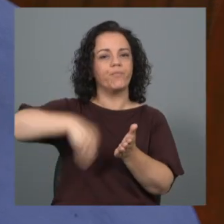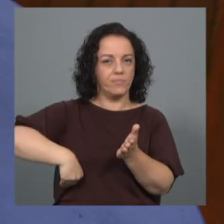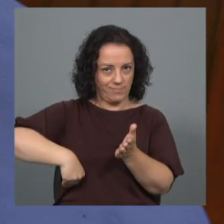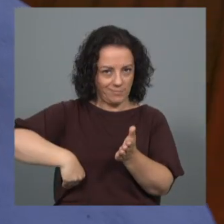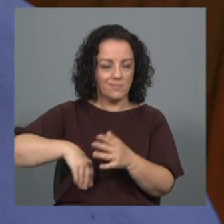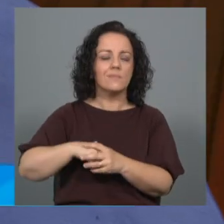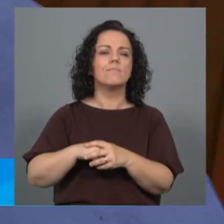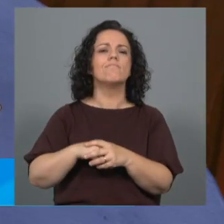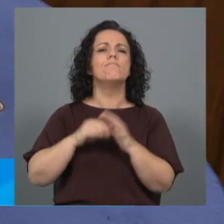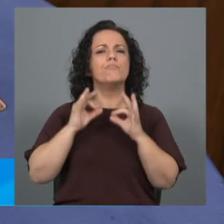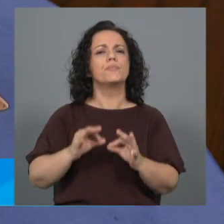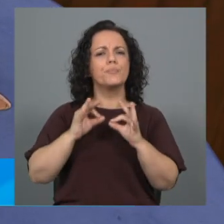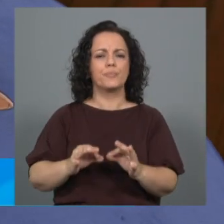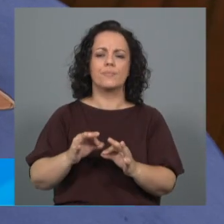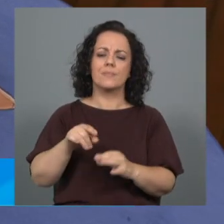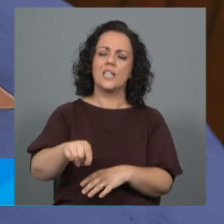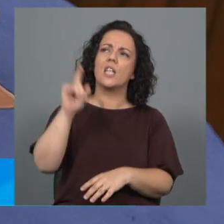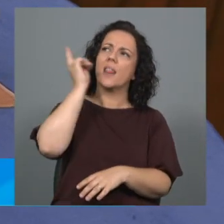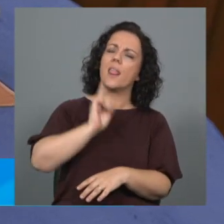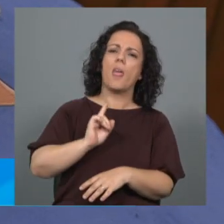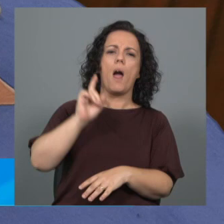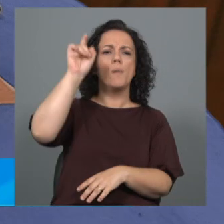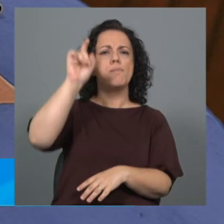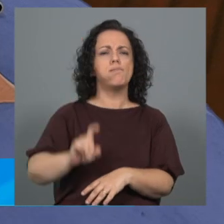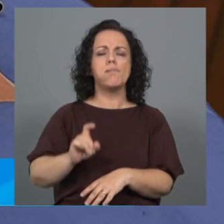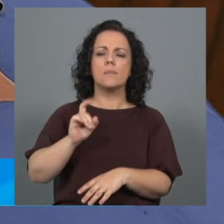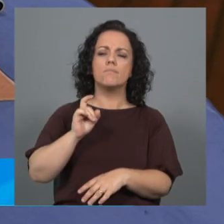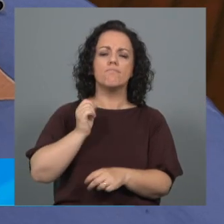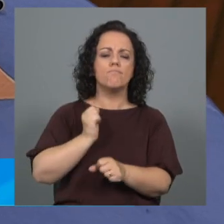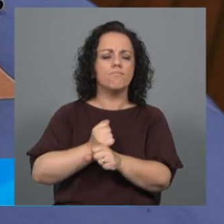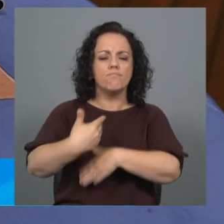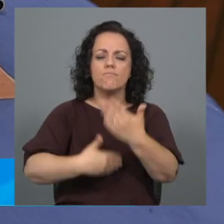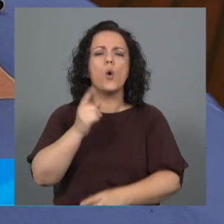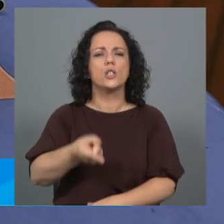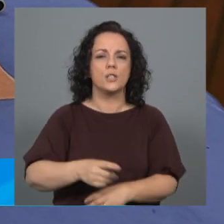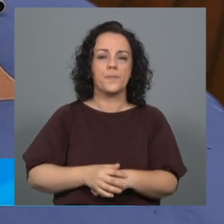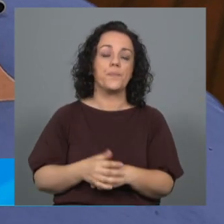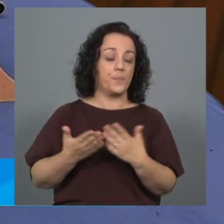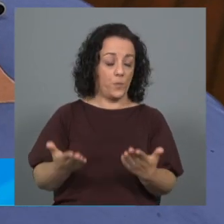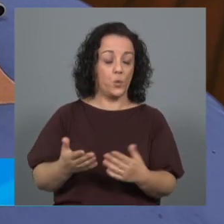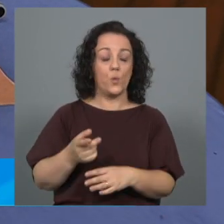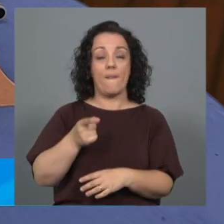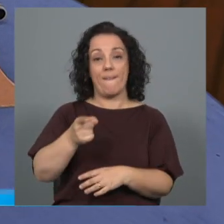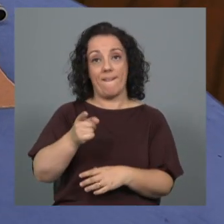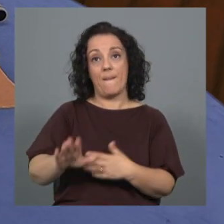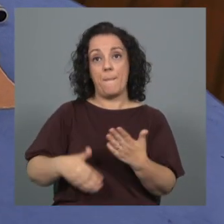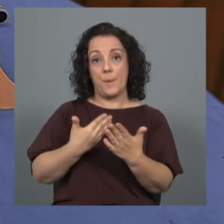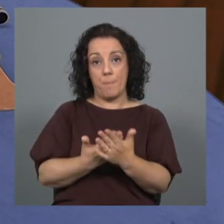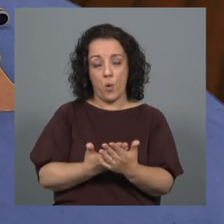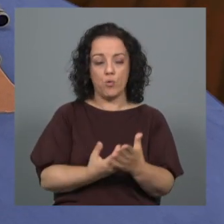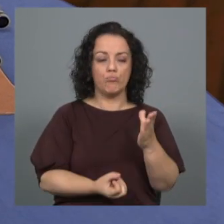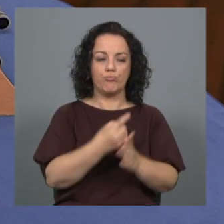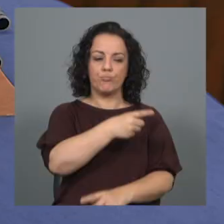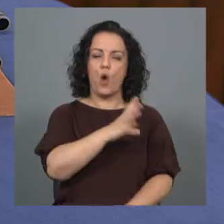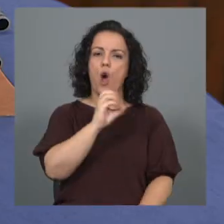em concreto nesse dia? É um ponto de partida, digamos assim. Exatamente. Portanto, a proposta, aliás, surgiu do COPIC, que